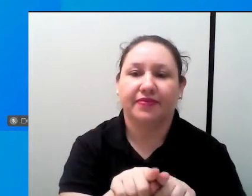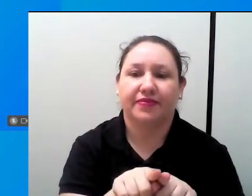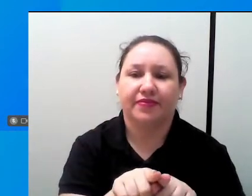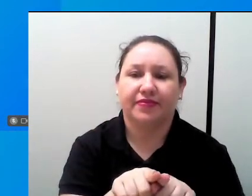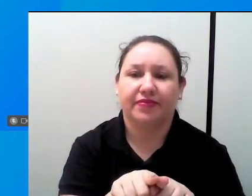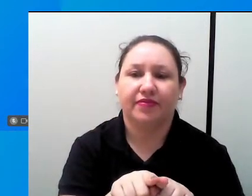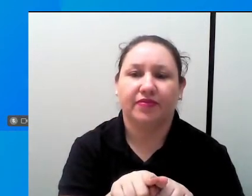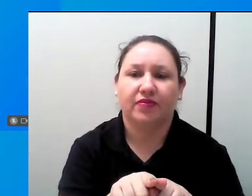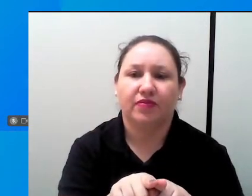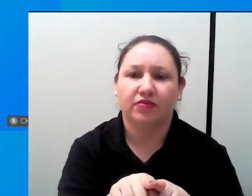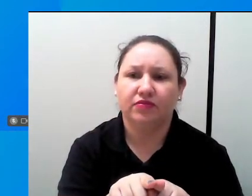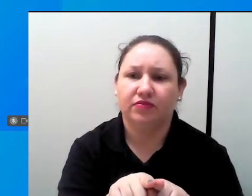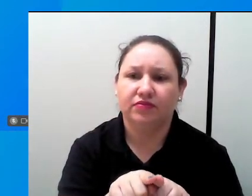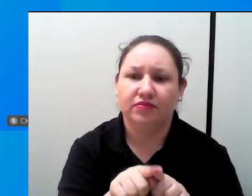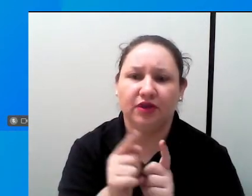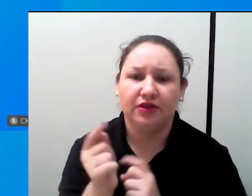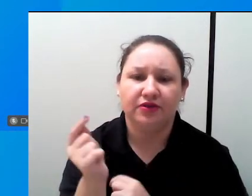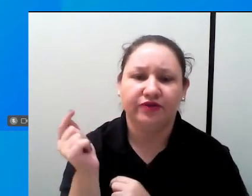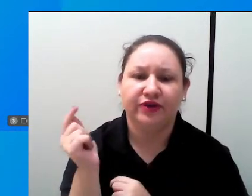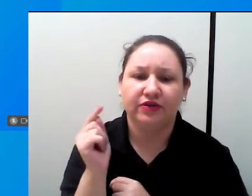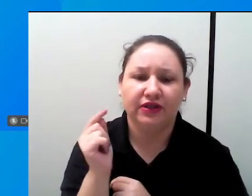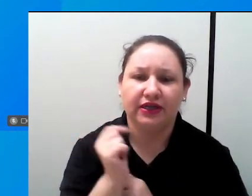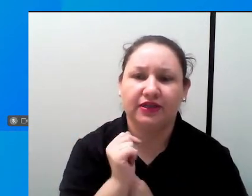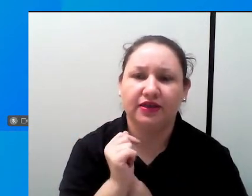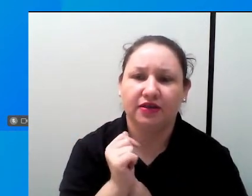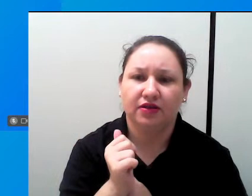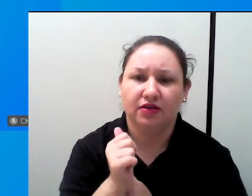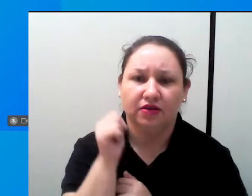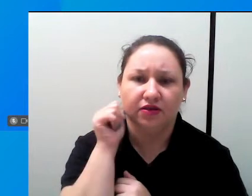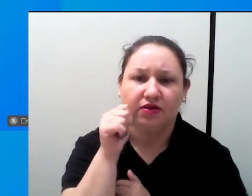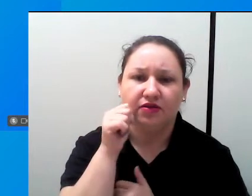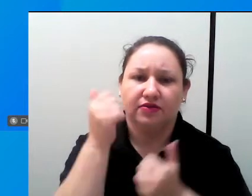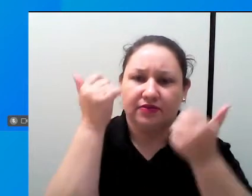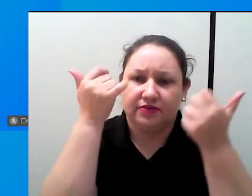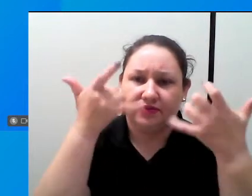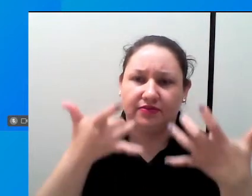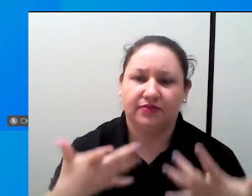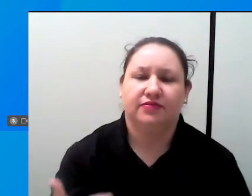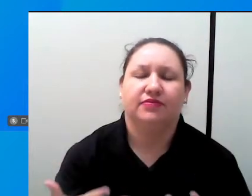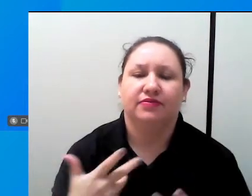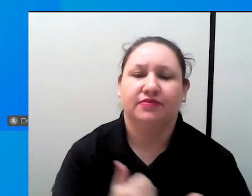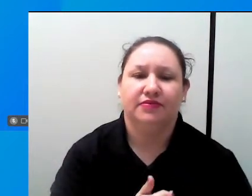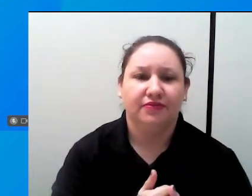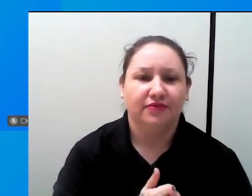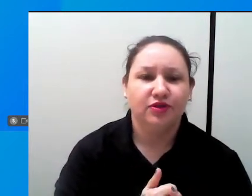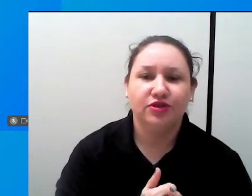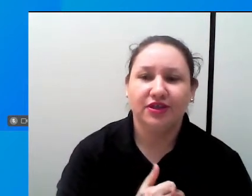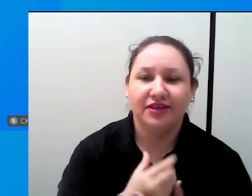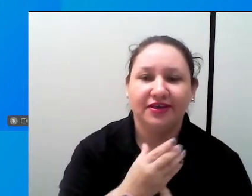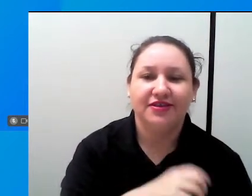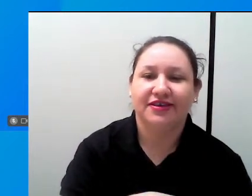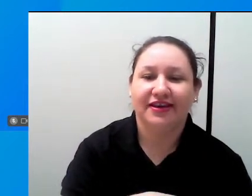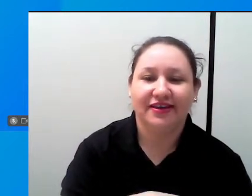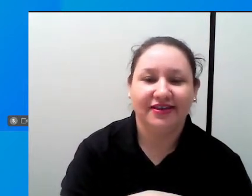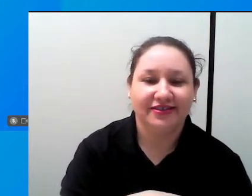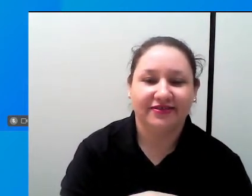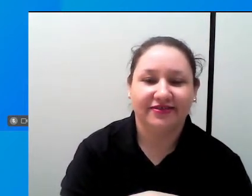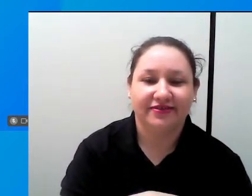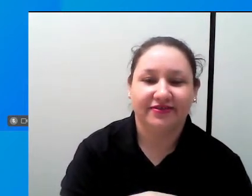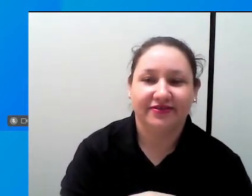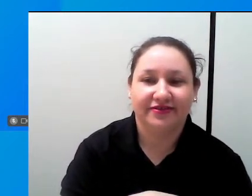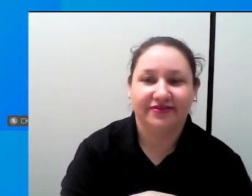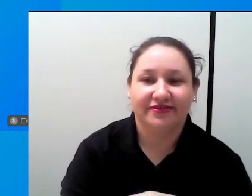evento, com uma produção aí de sua autoria, uma poesia autoral. E cumprimentar aqui os